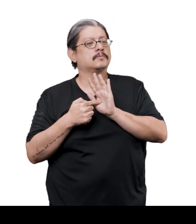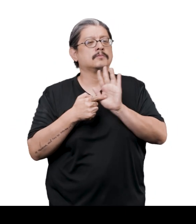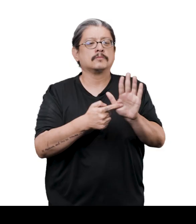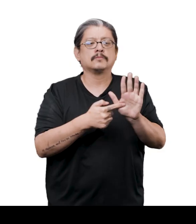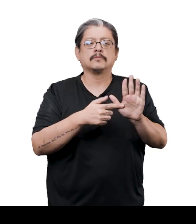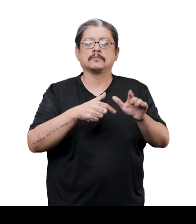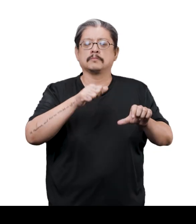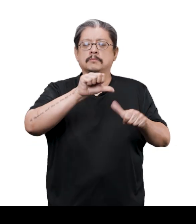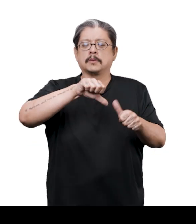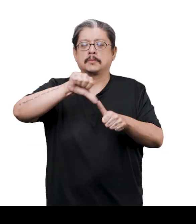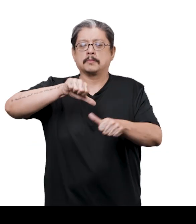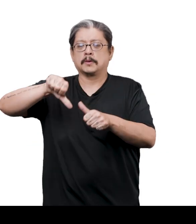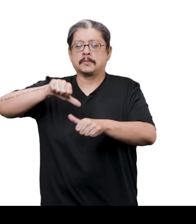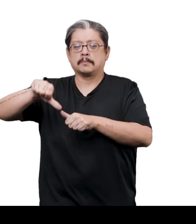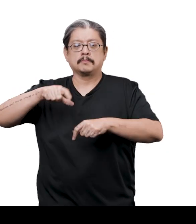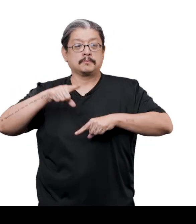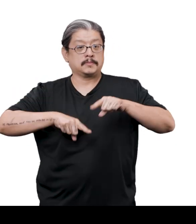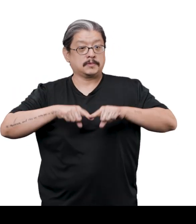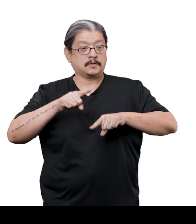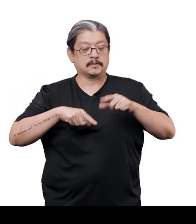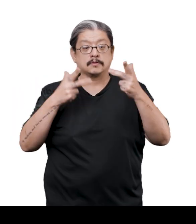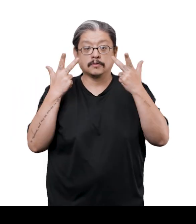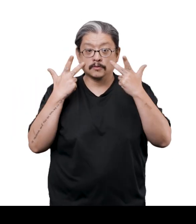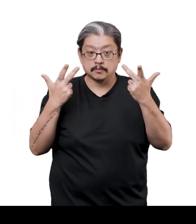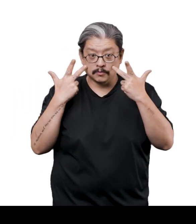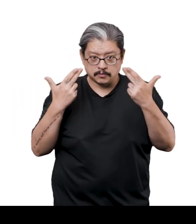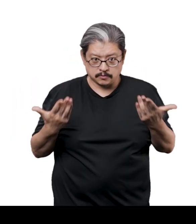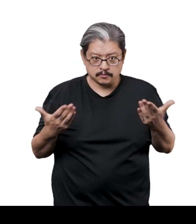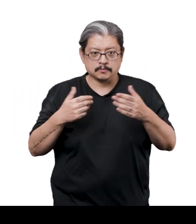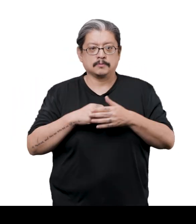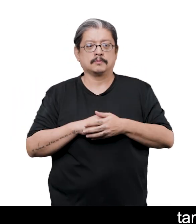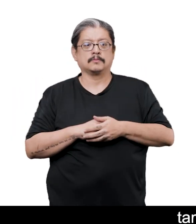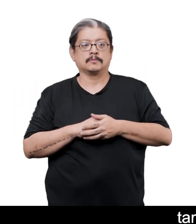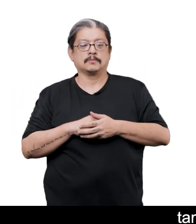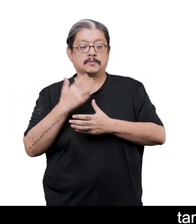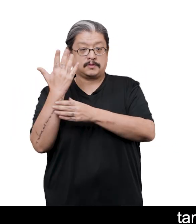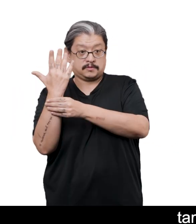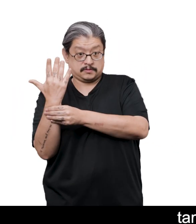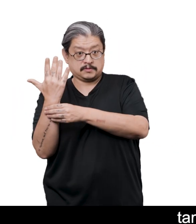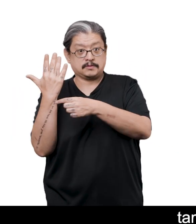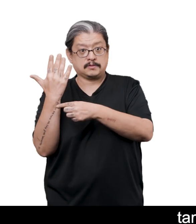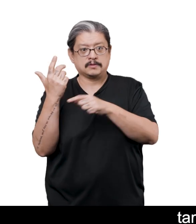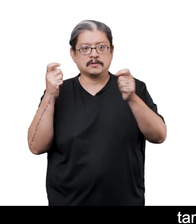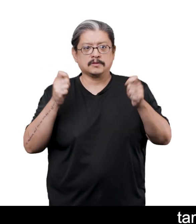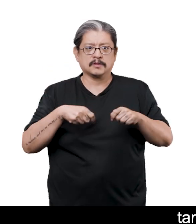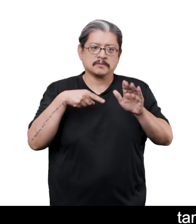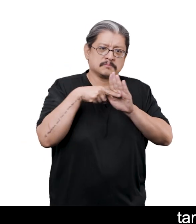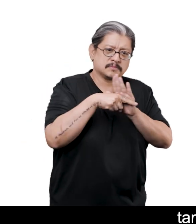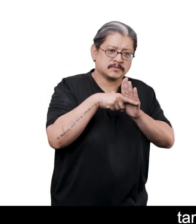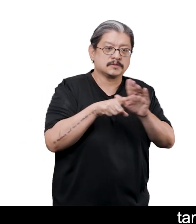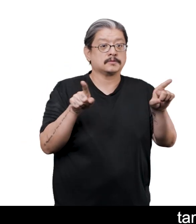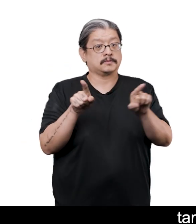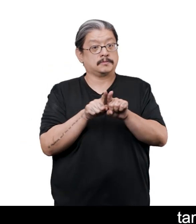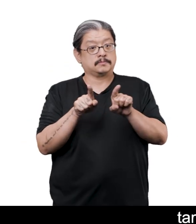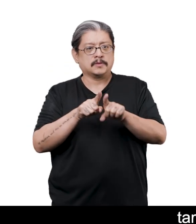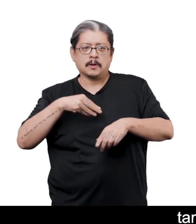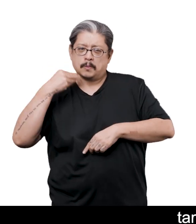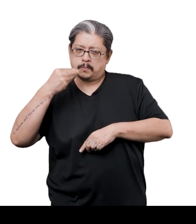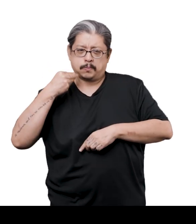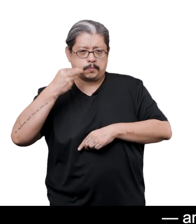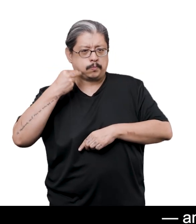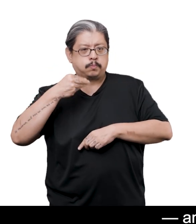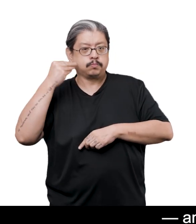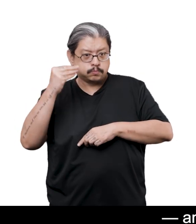a efemeridade da matéria orgânica. Os elementos vegetais também passariam a ser explorados em operações de